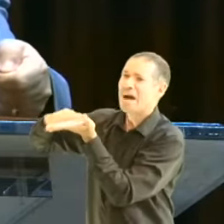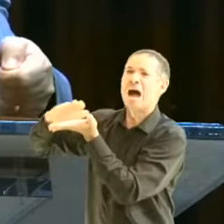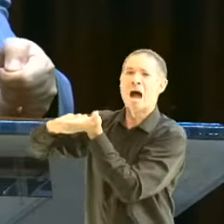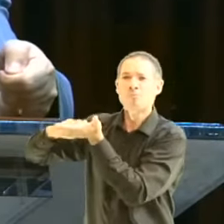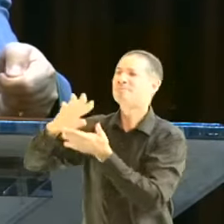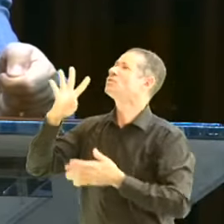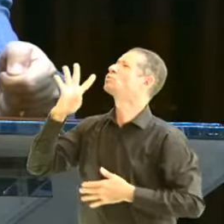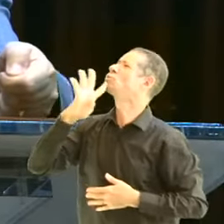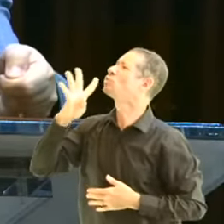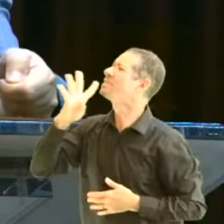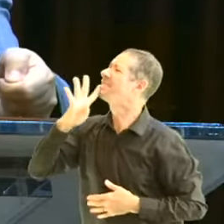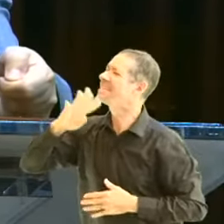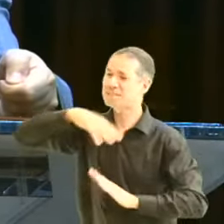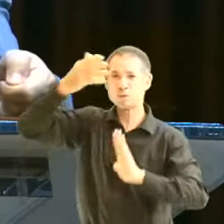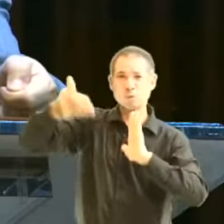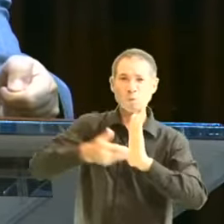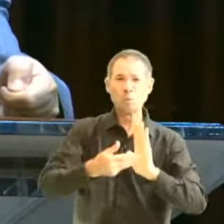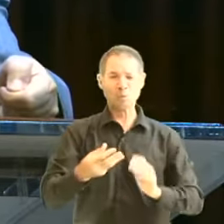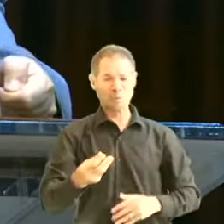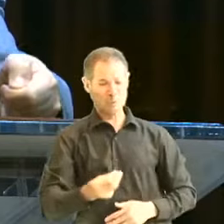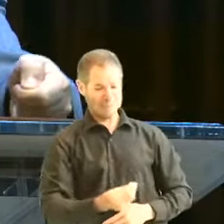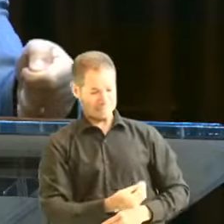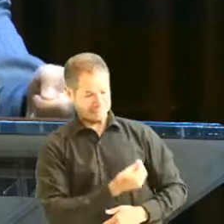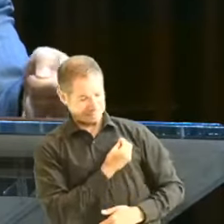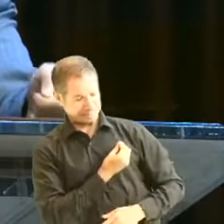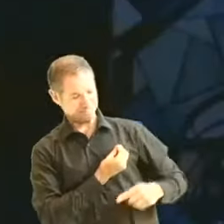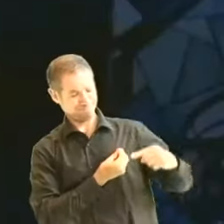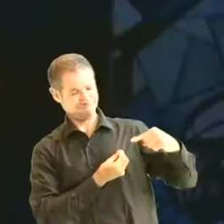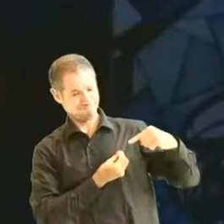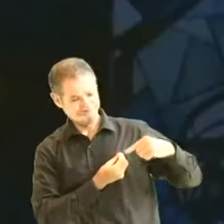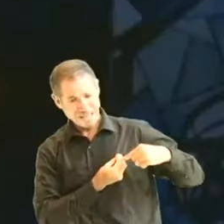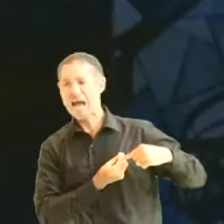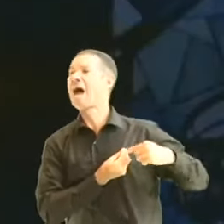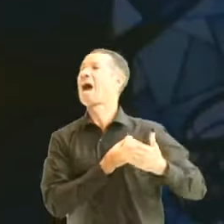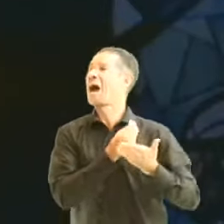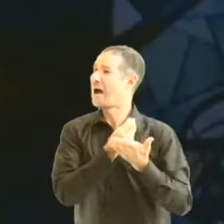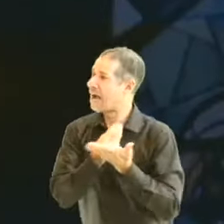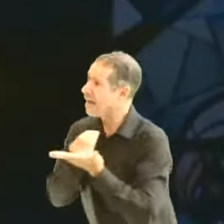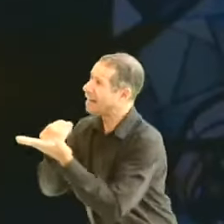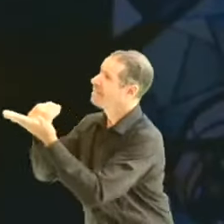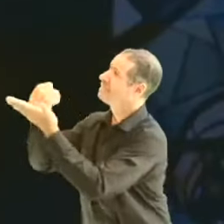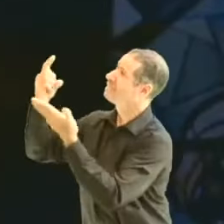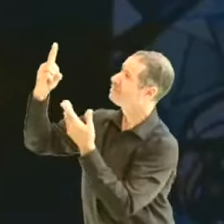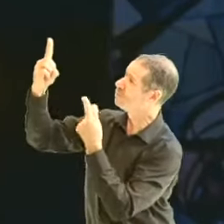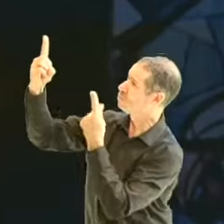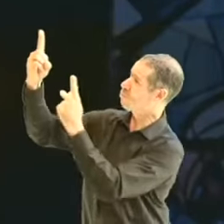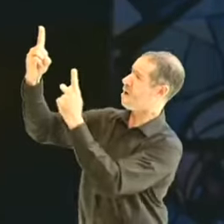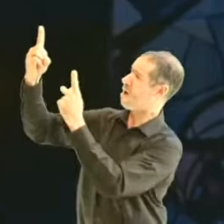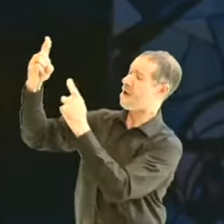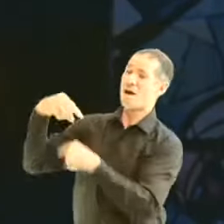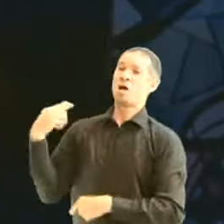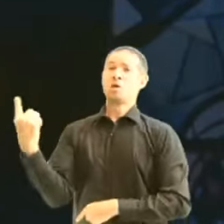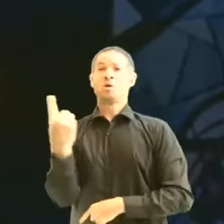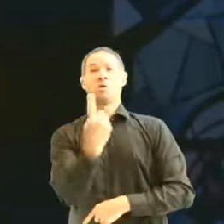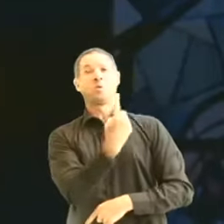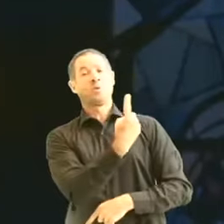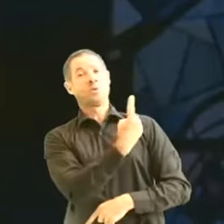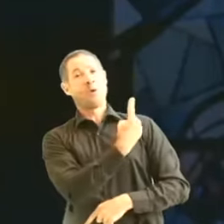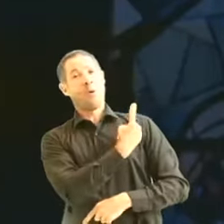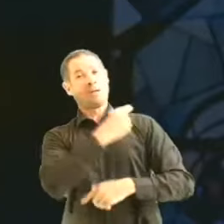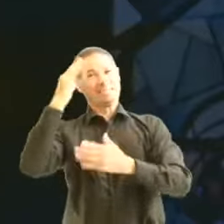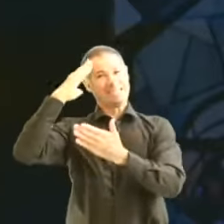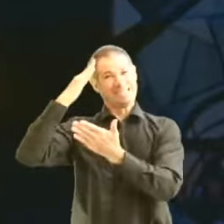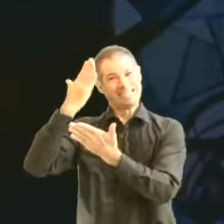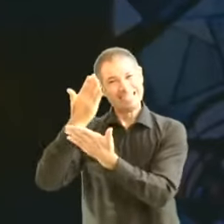Tu conheces o que está acontecendo na minha vida, vou colocar a minha vida nas tuas mãos. E nós vamos